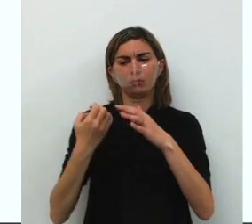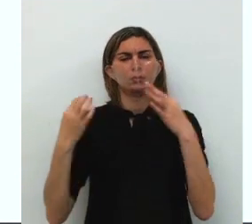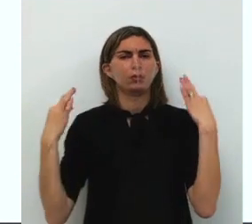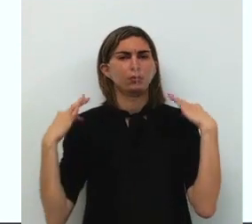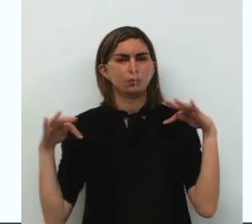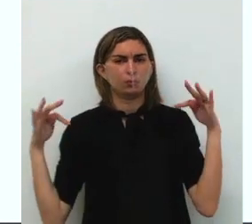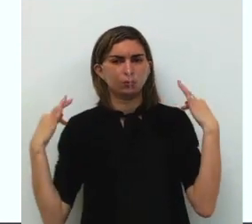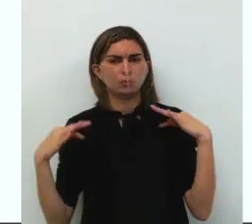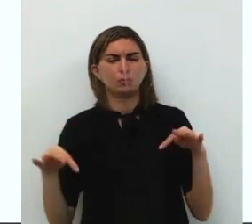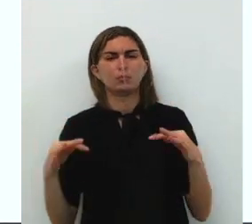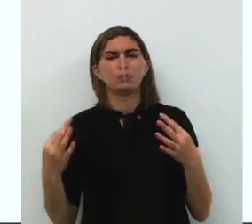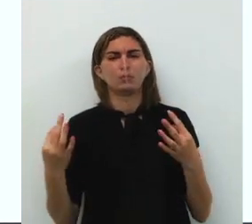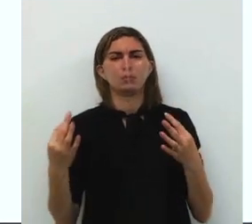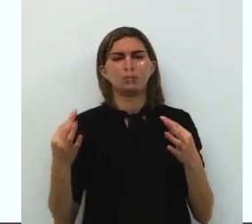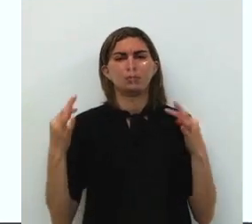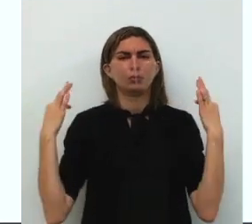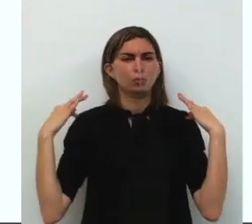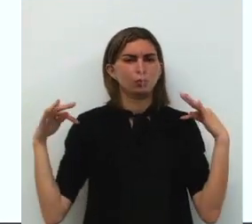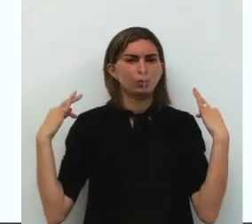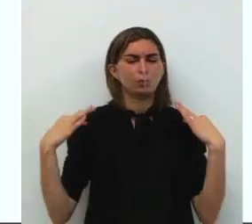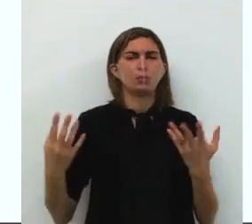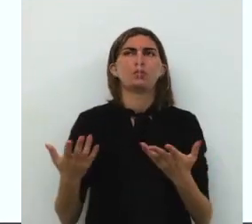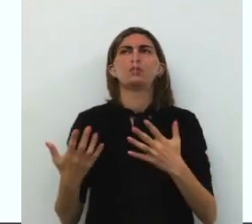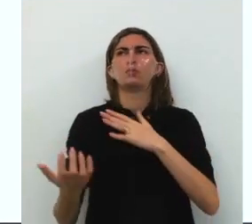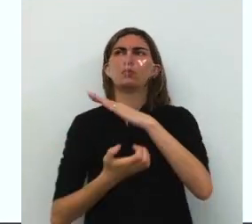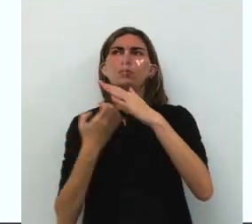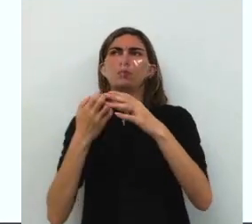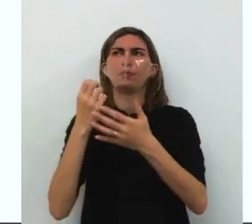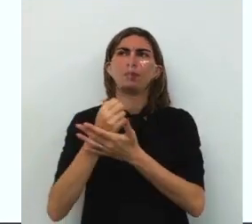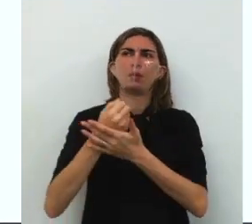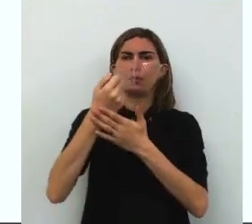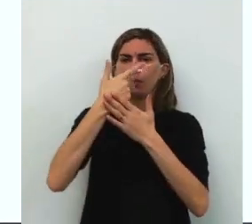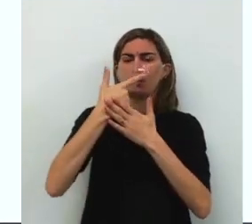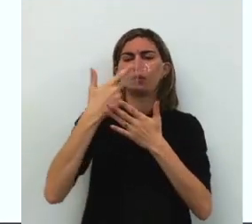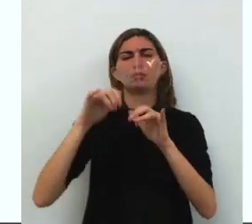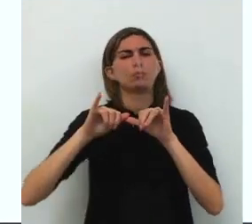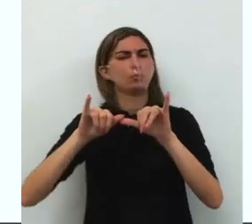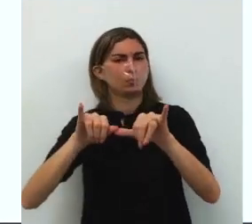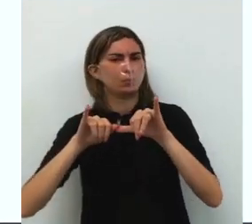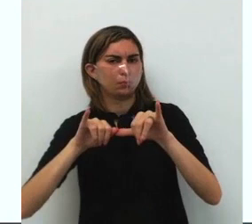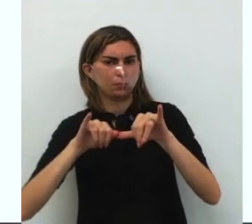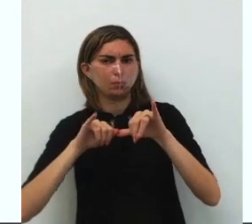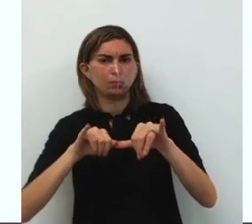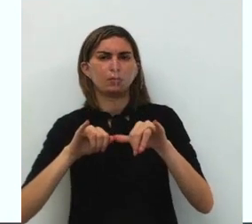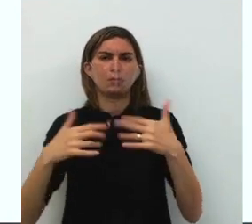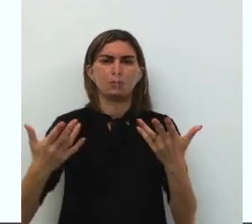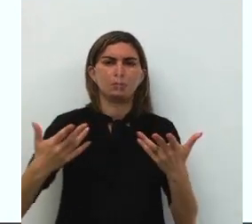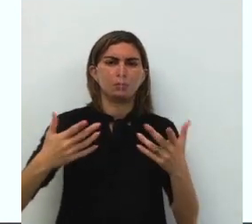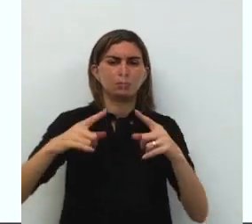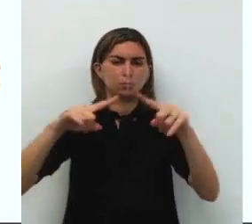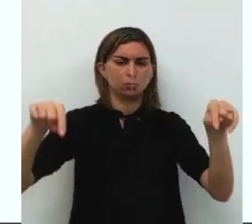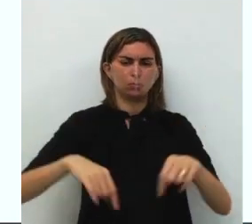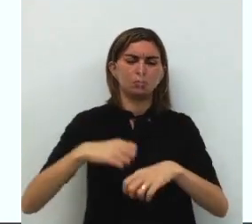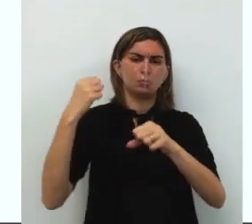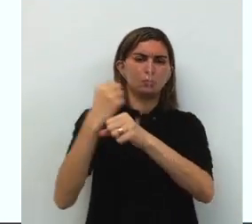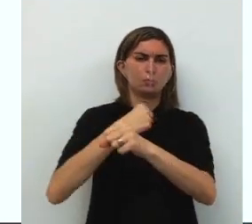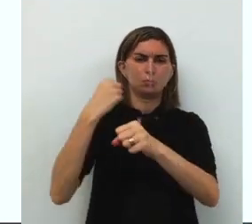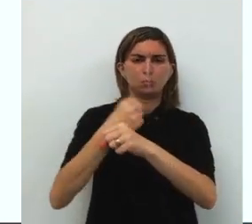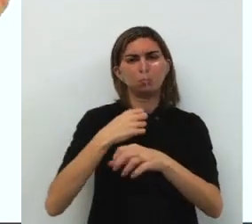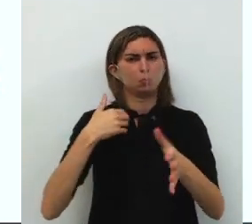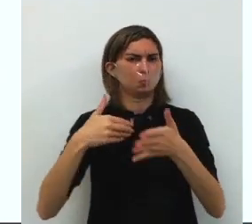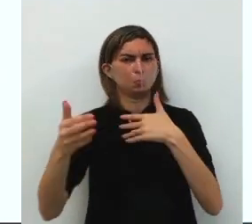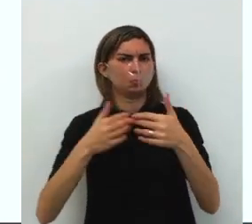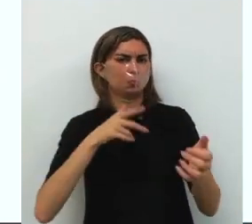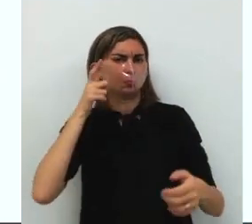de turismo, pode ser o quê? Pode ser numa farmácia, num supermercado, num canteiro de obras,